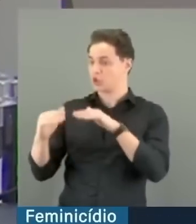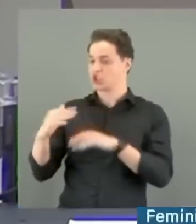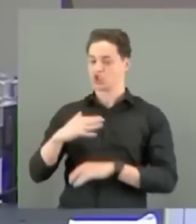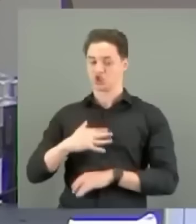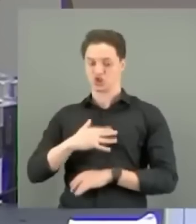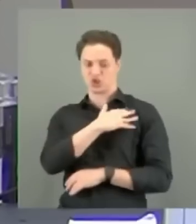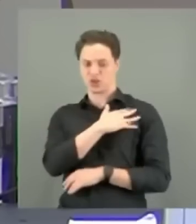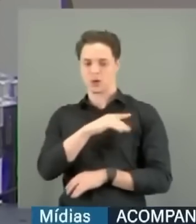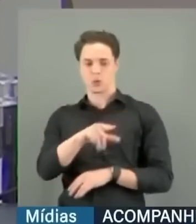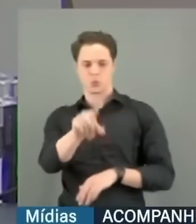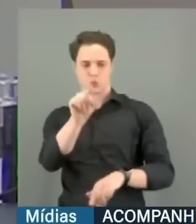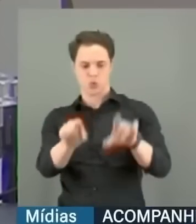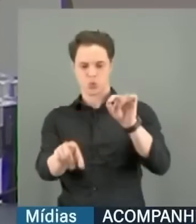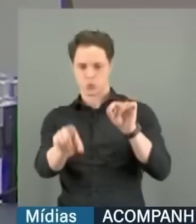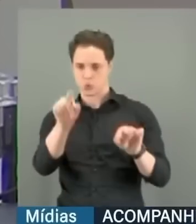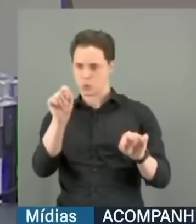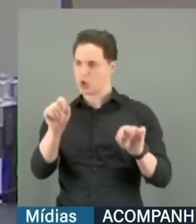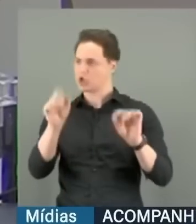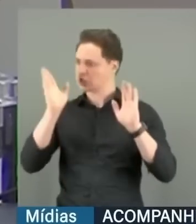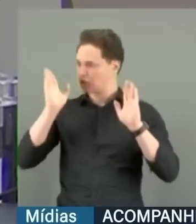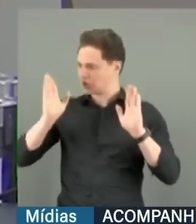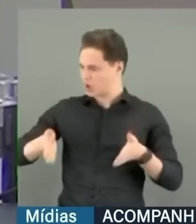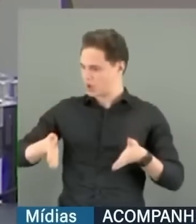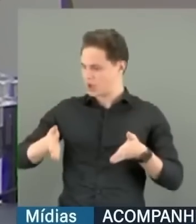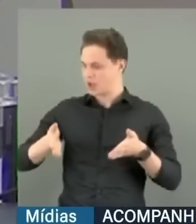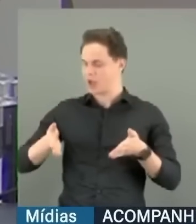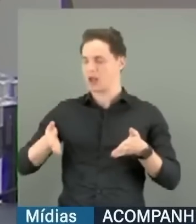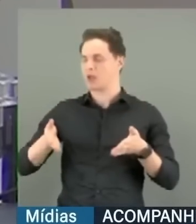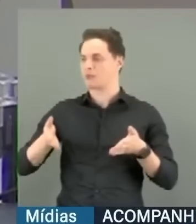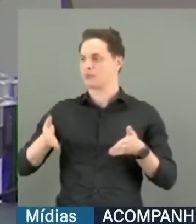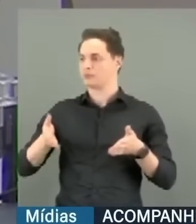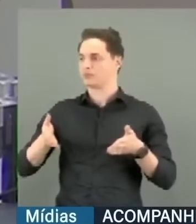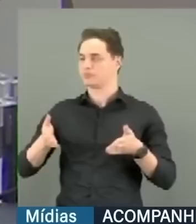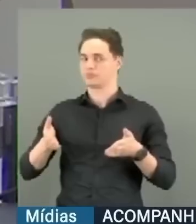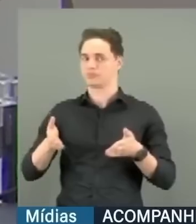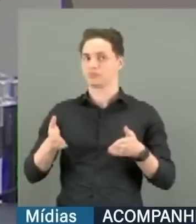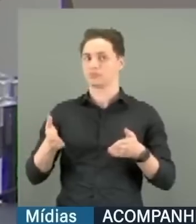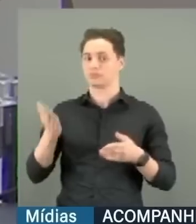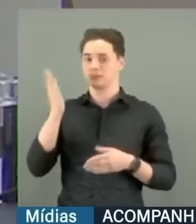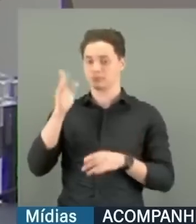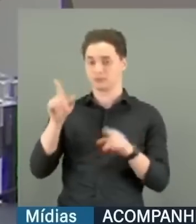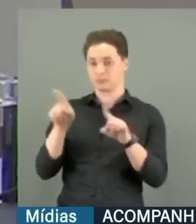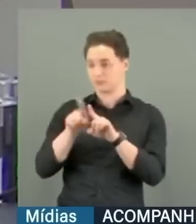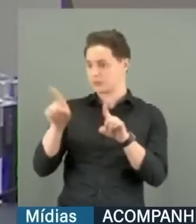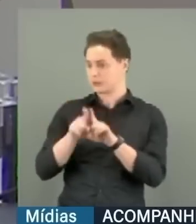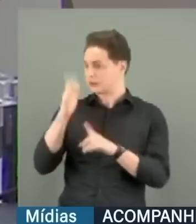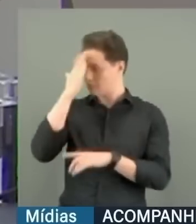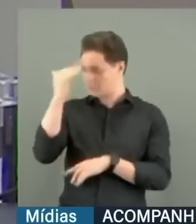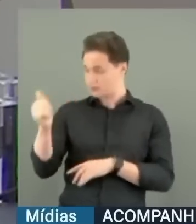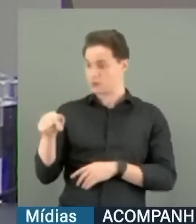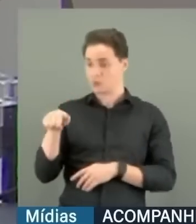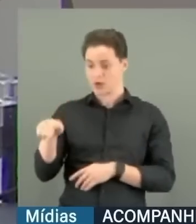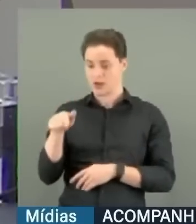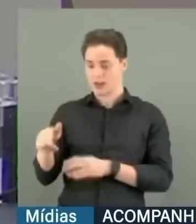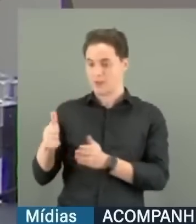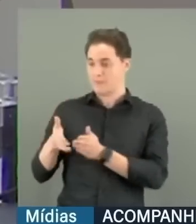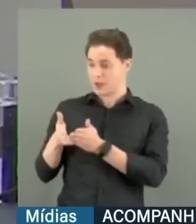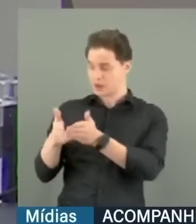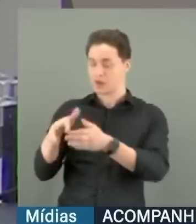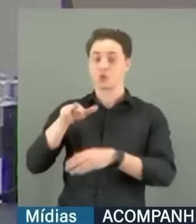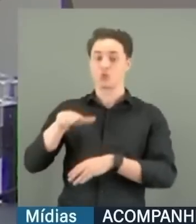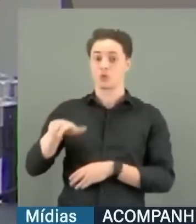foram escolhidos pelo alto comando das forças e, no caso ali, no caso da Marinha, por exemplo, não era